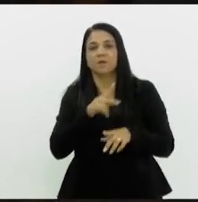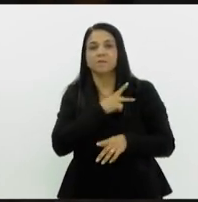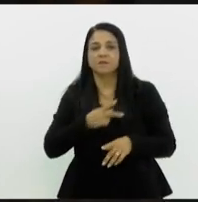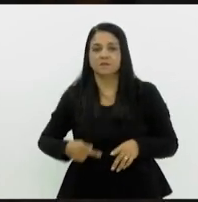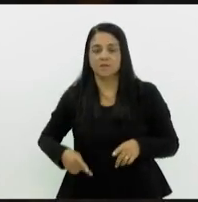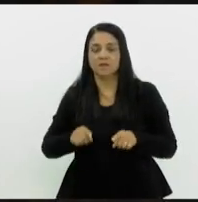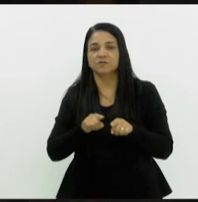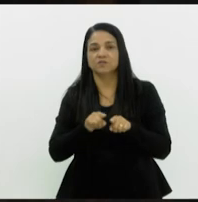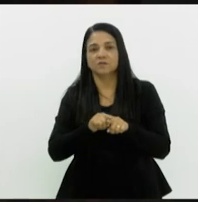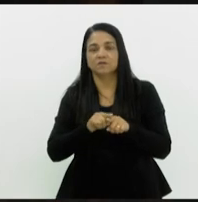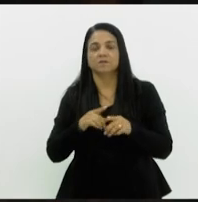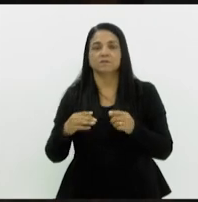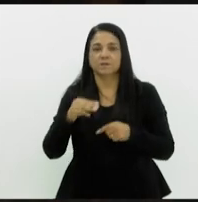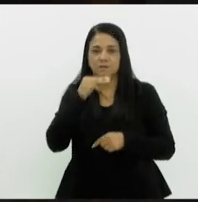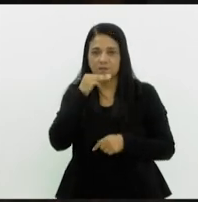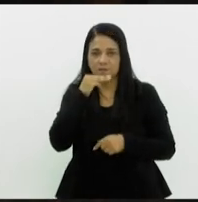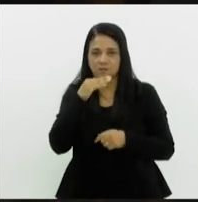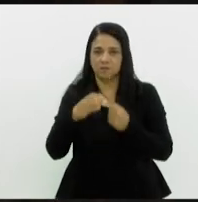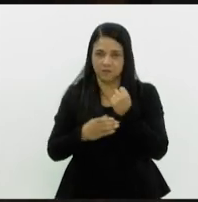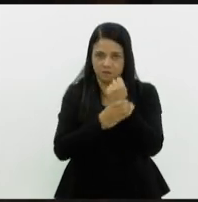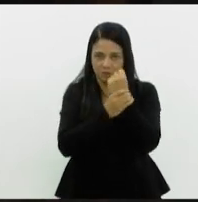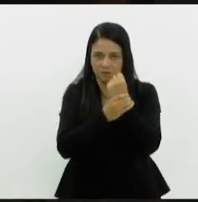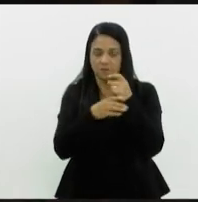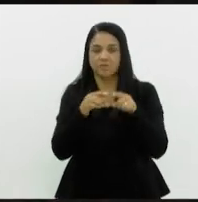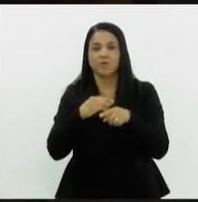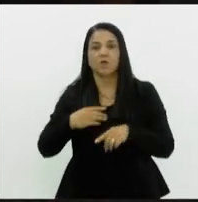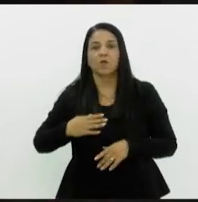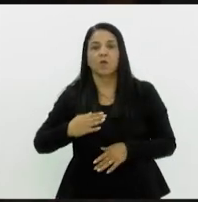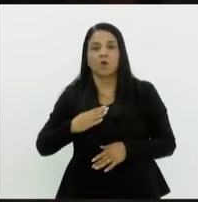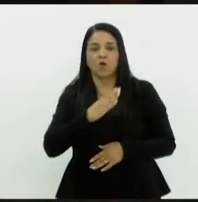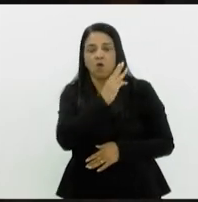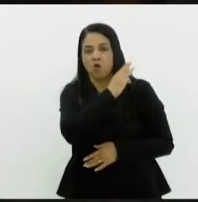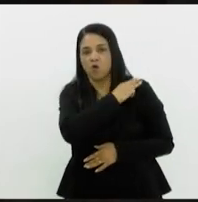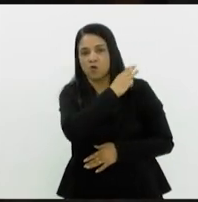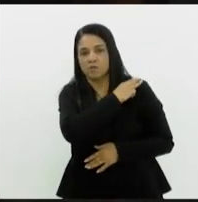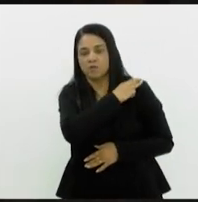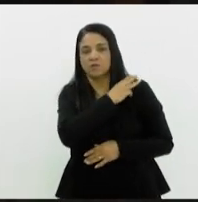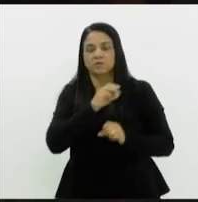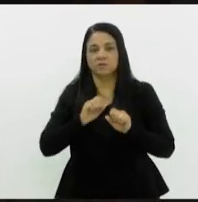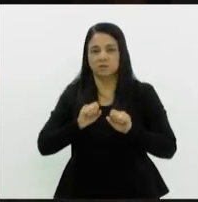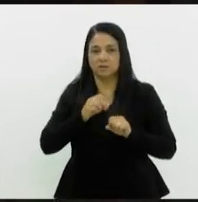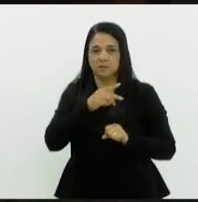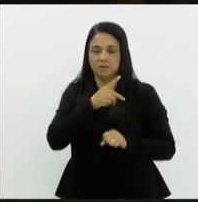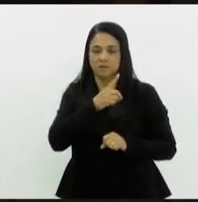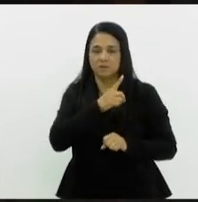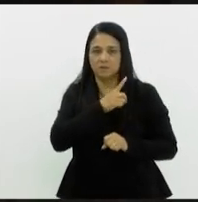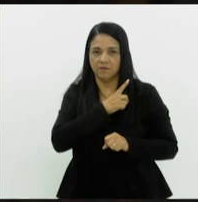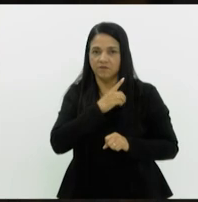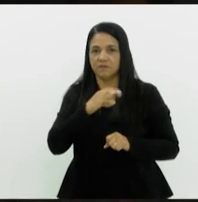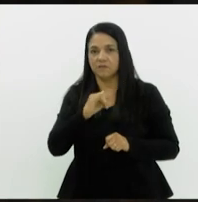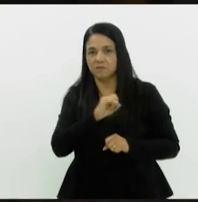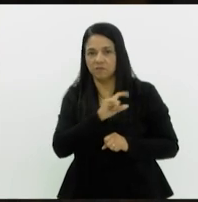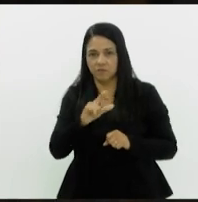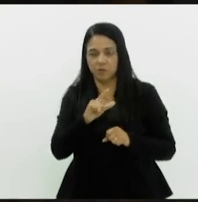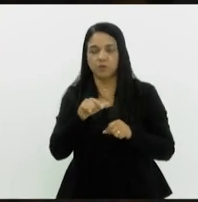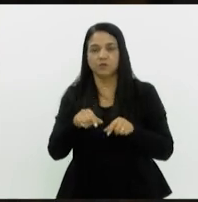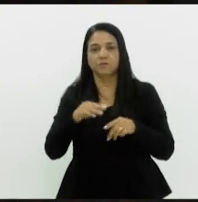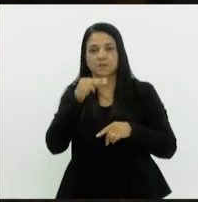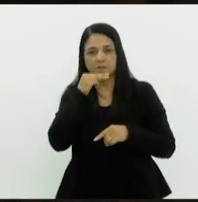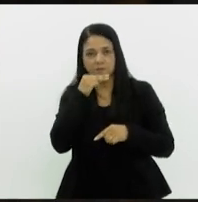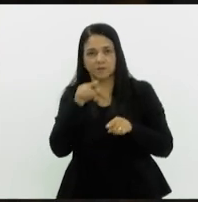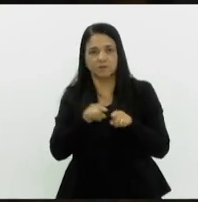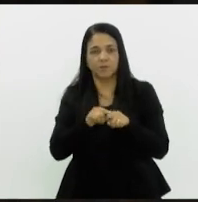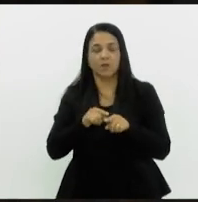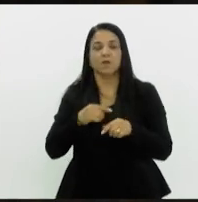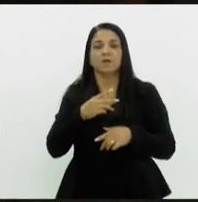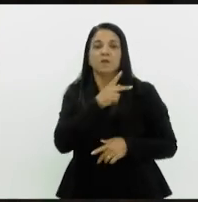de Segurança de Mangaratiba, Coronel Scarani, secretário de Defesa Civil de Mangaratiba, Geraldo Bertino, presidente do Rotary